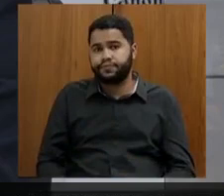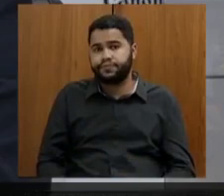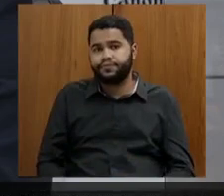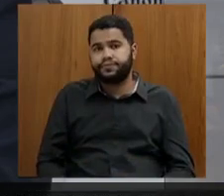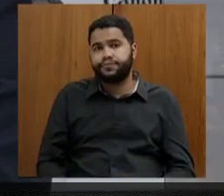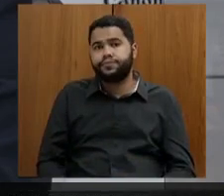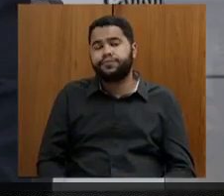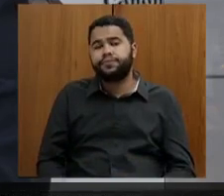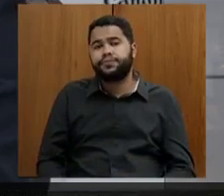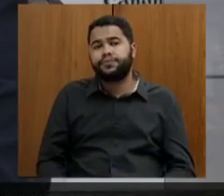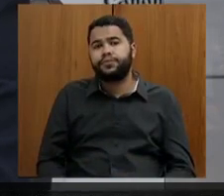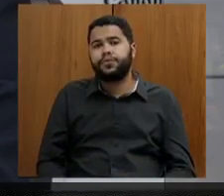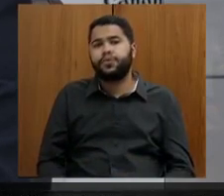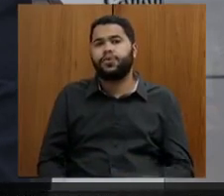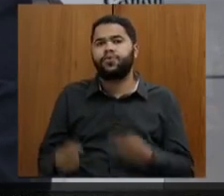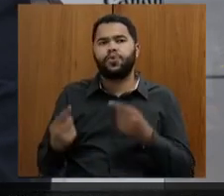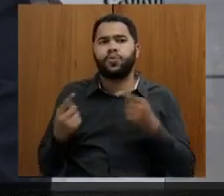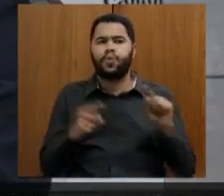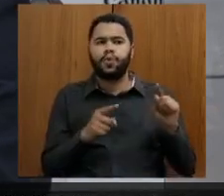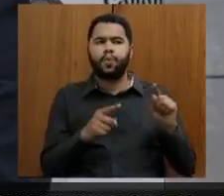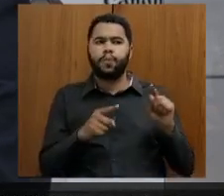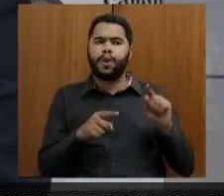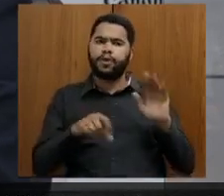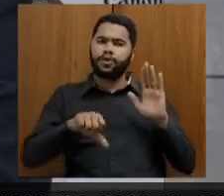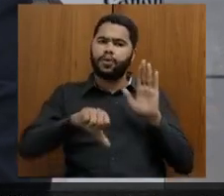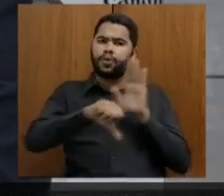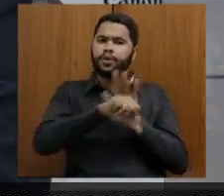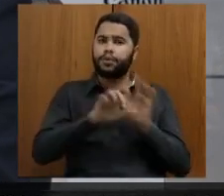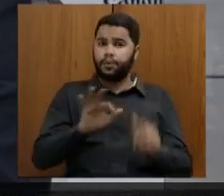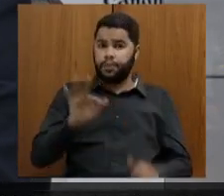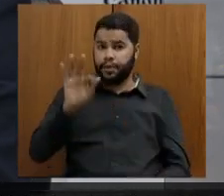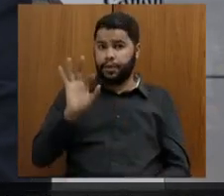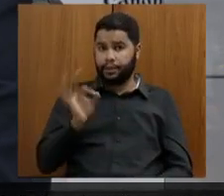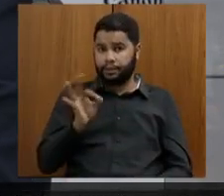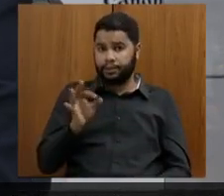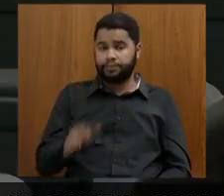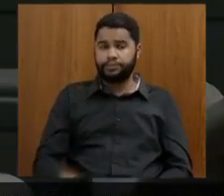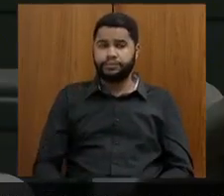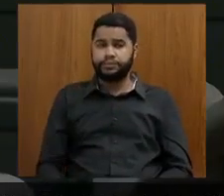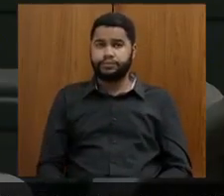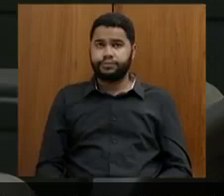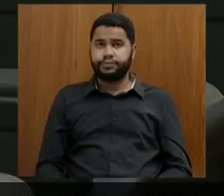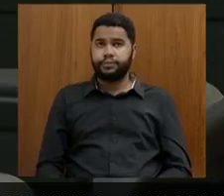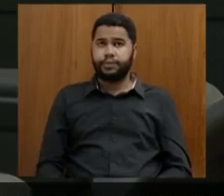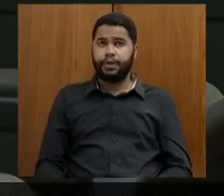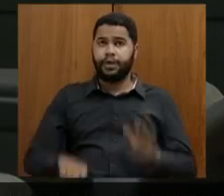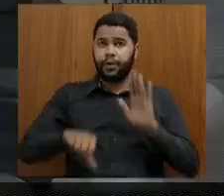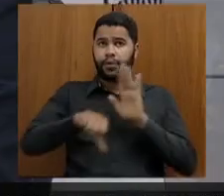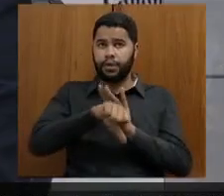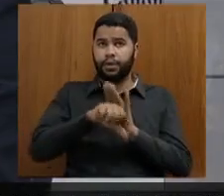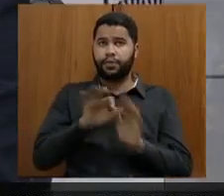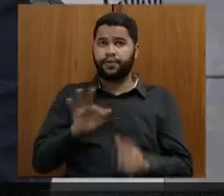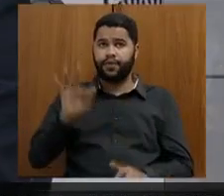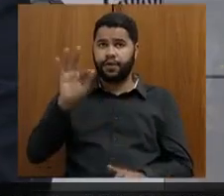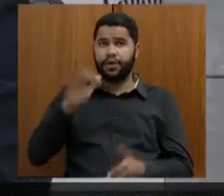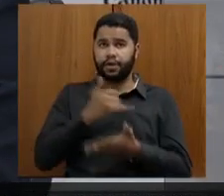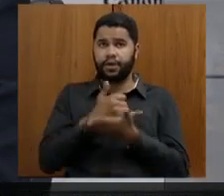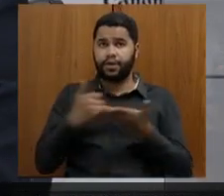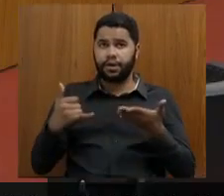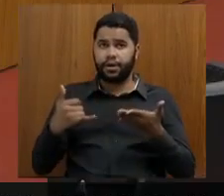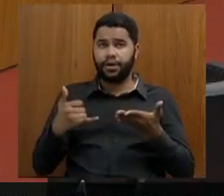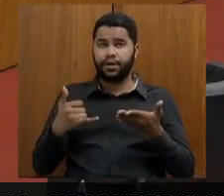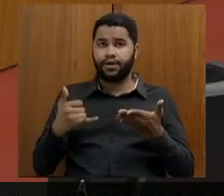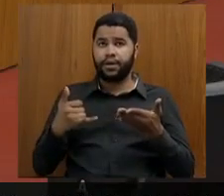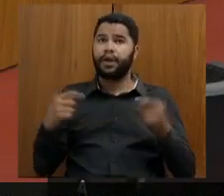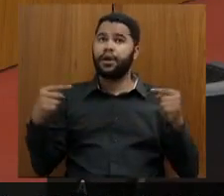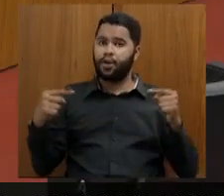polícia militar está fazendo no combate ao Crime Federal tô certo Presidente Rodrigues é um crime Federal tráfico de droga rapto